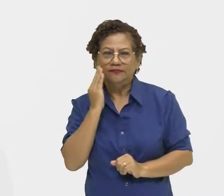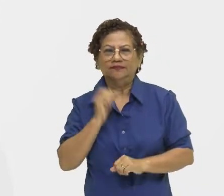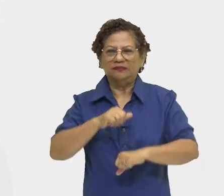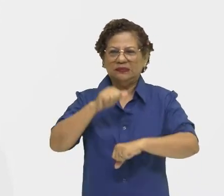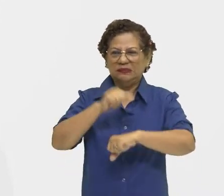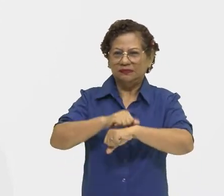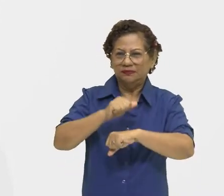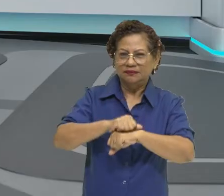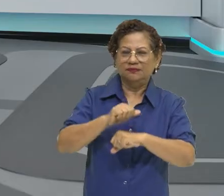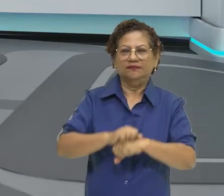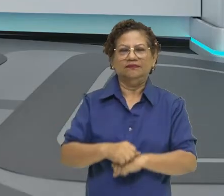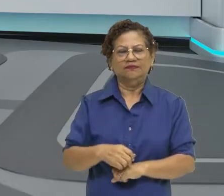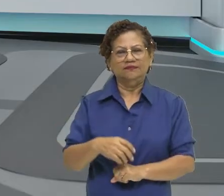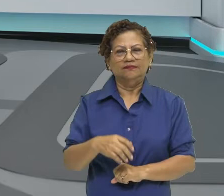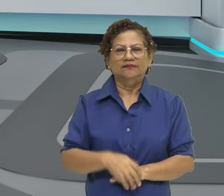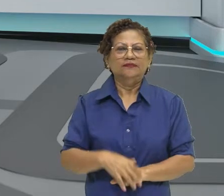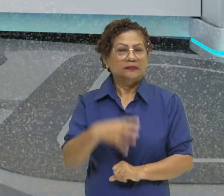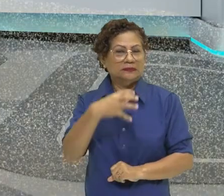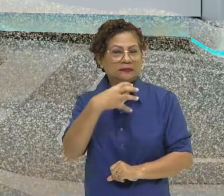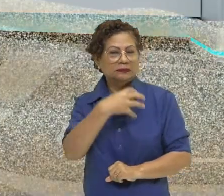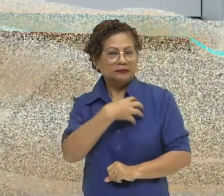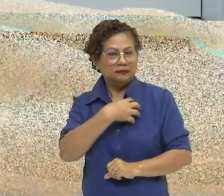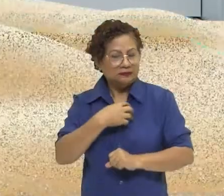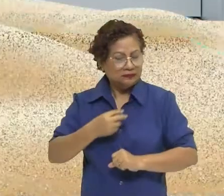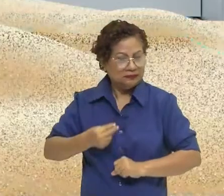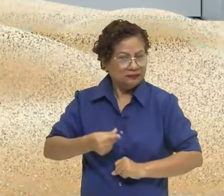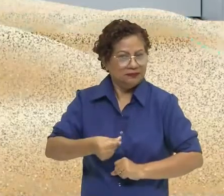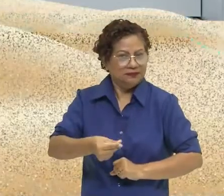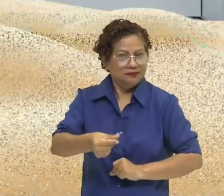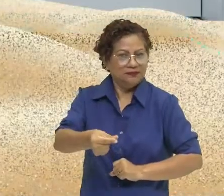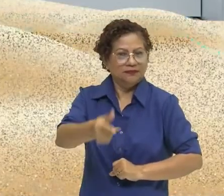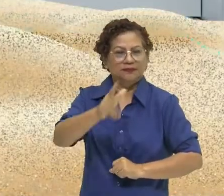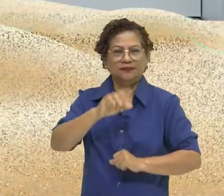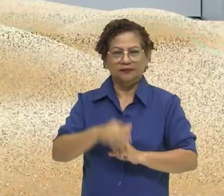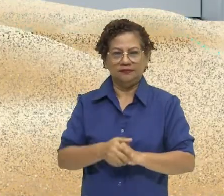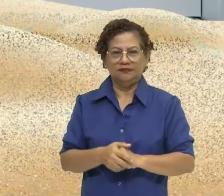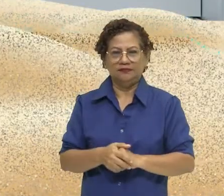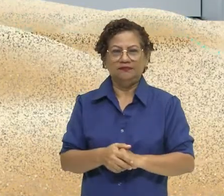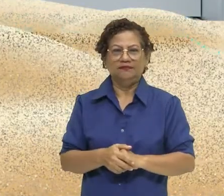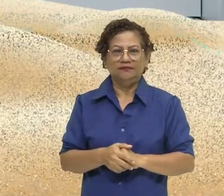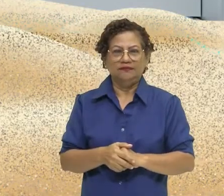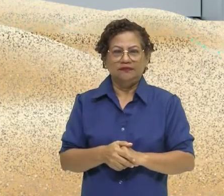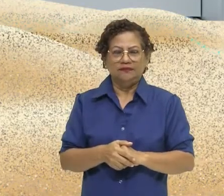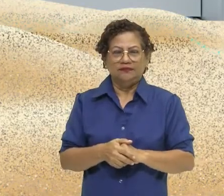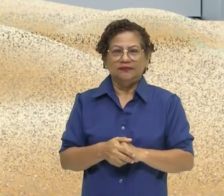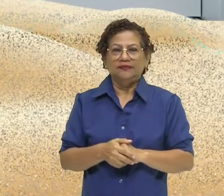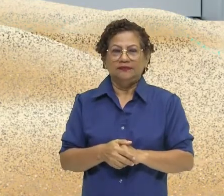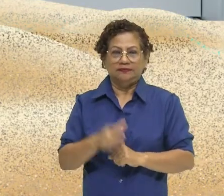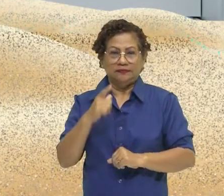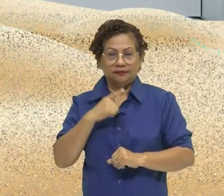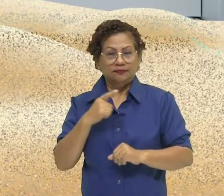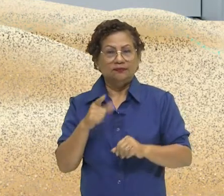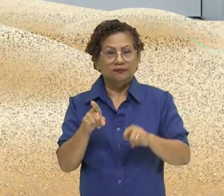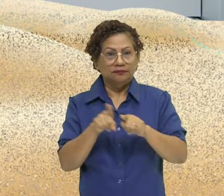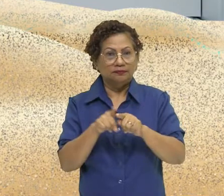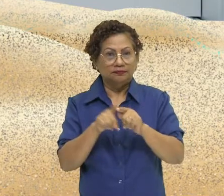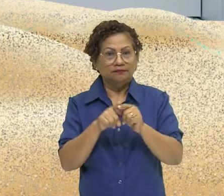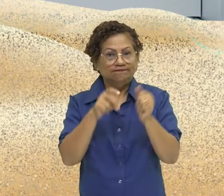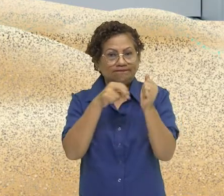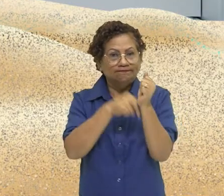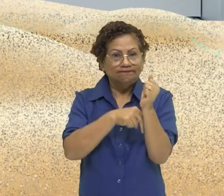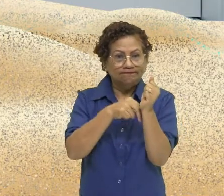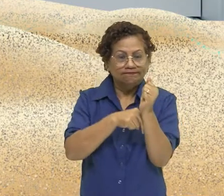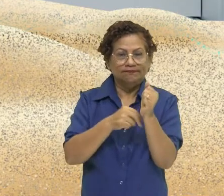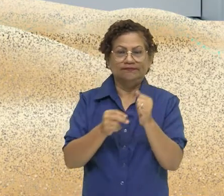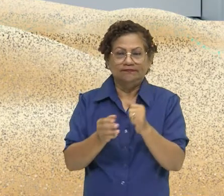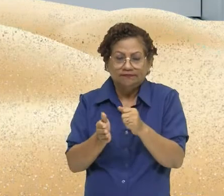Durabilidade, sentimento de eternidade, um aspecto misterioso. Olha só, nossa sala está enchendo de areia